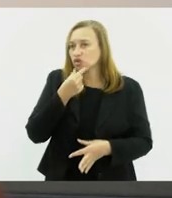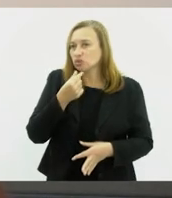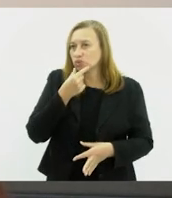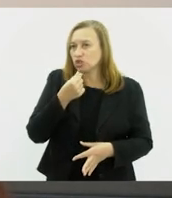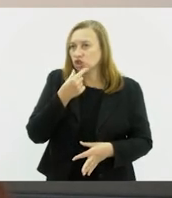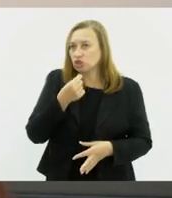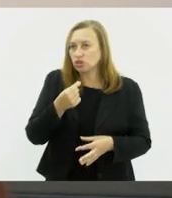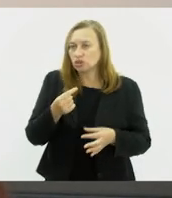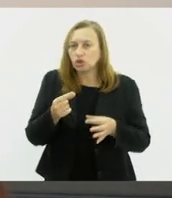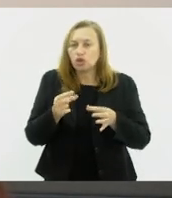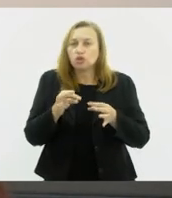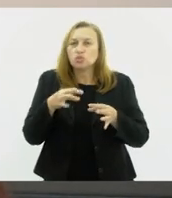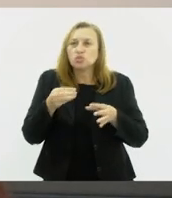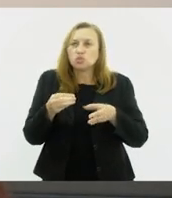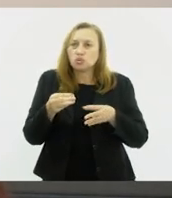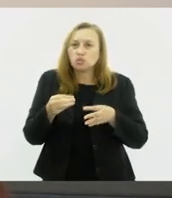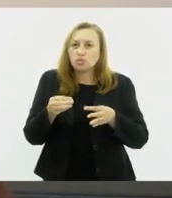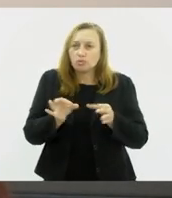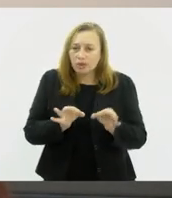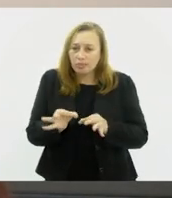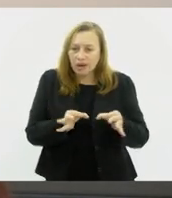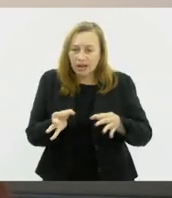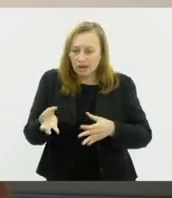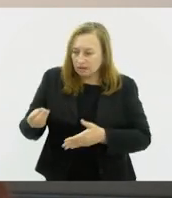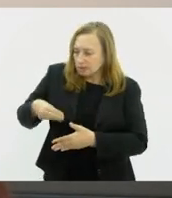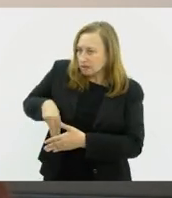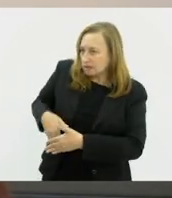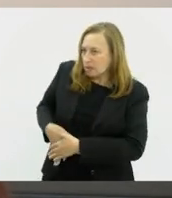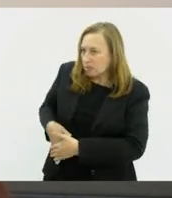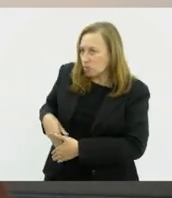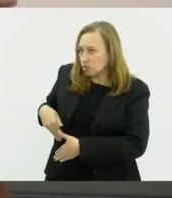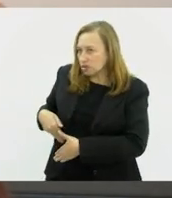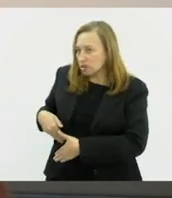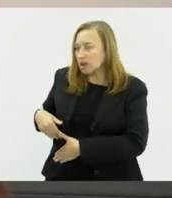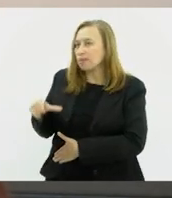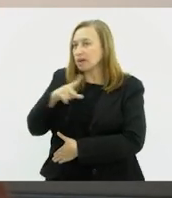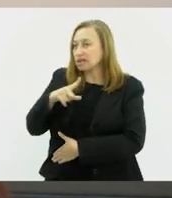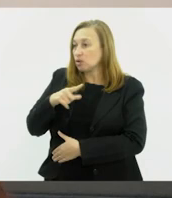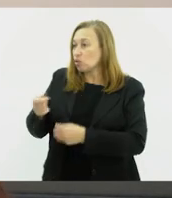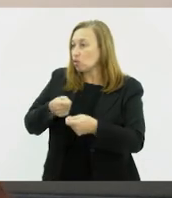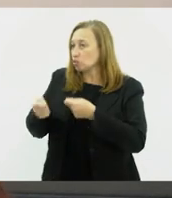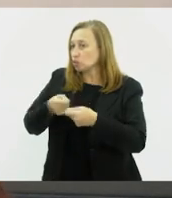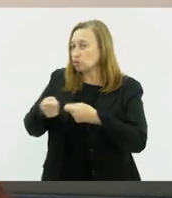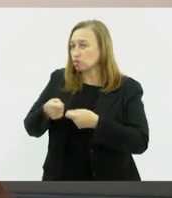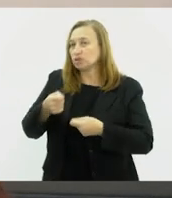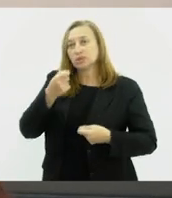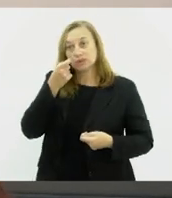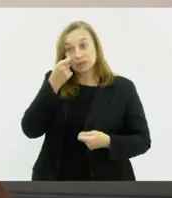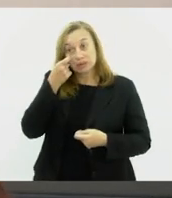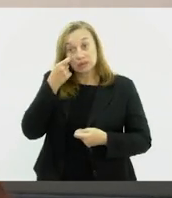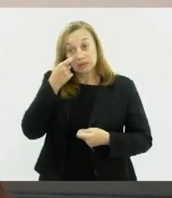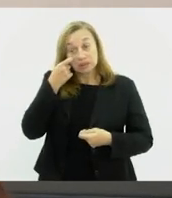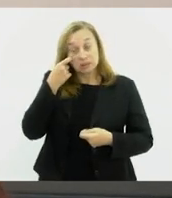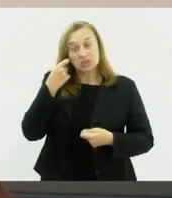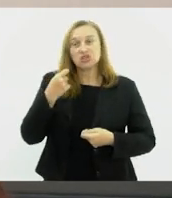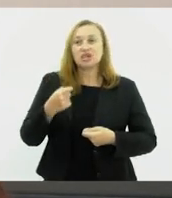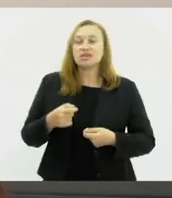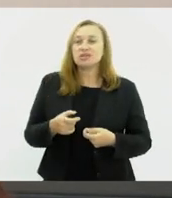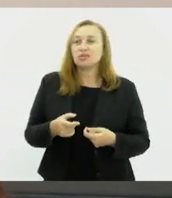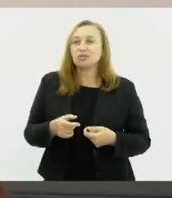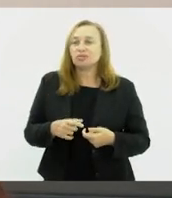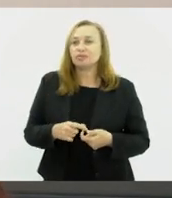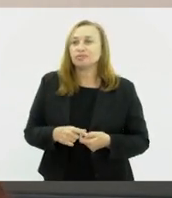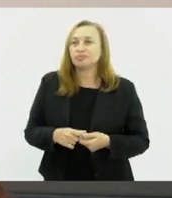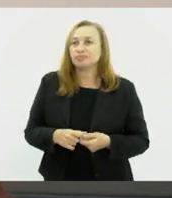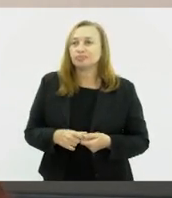já tudo em pequenas partes para ter o controle Então esse negócio que a gente vive no Rio de